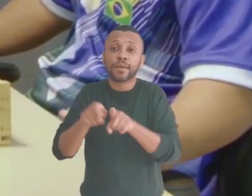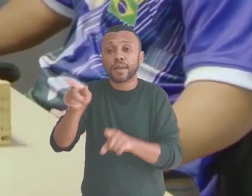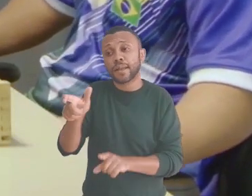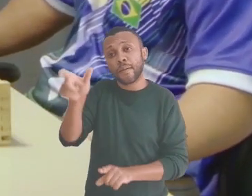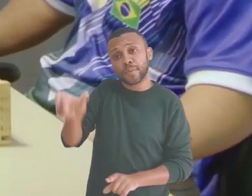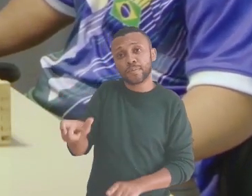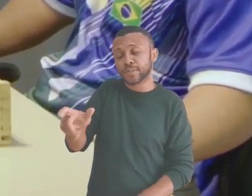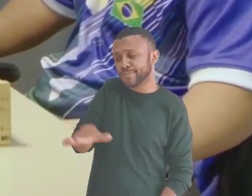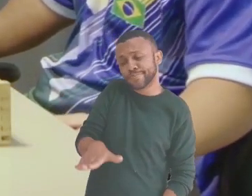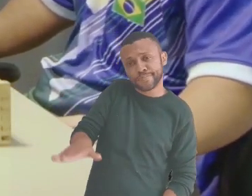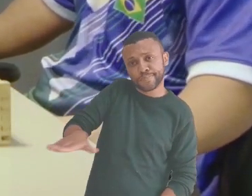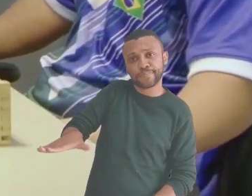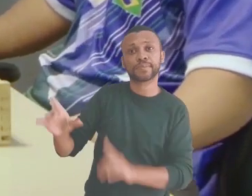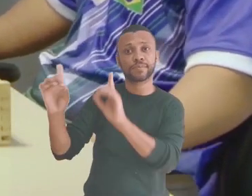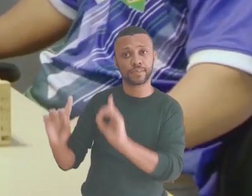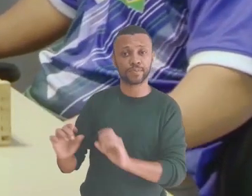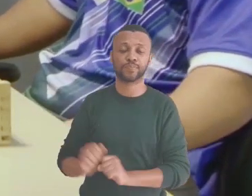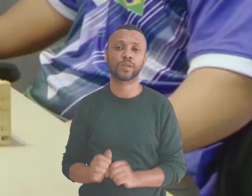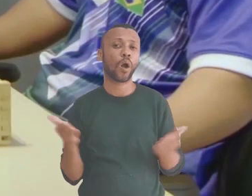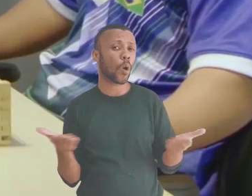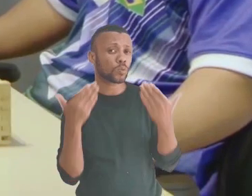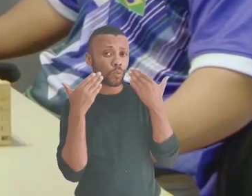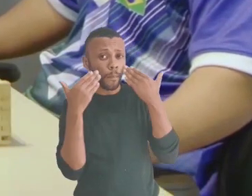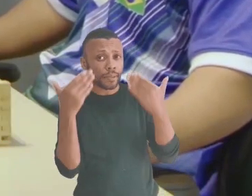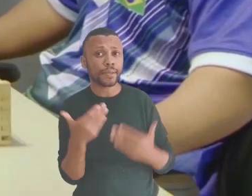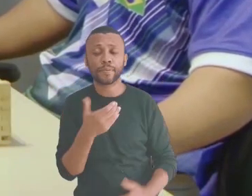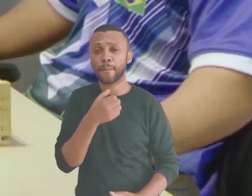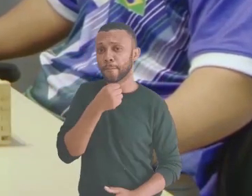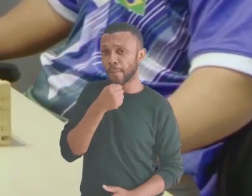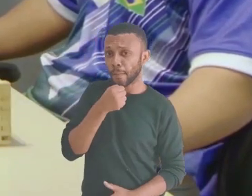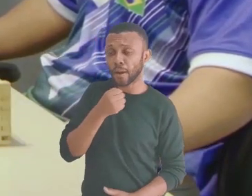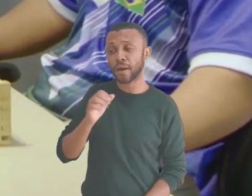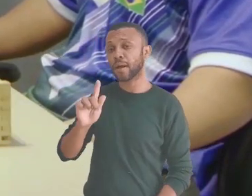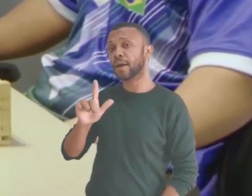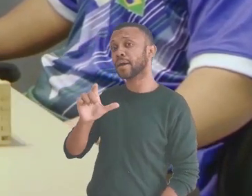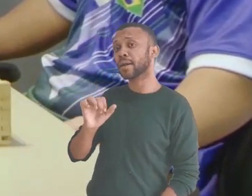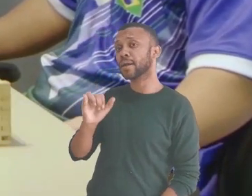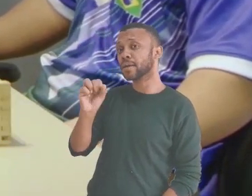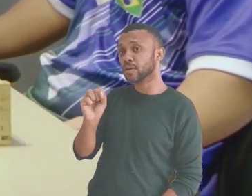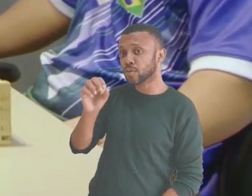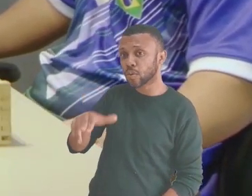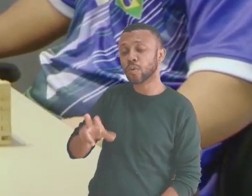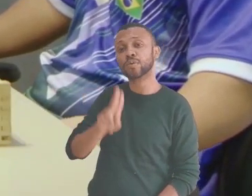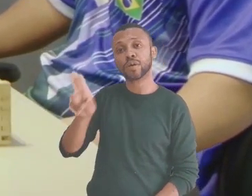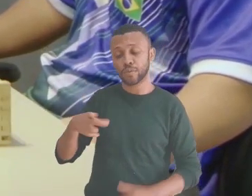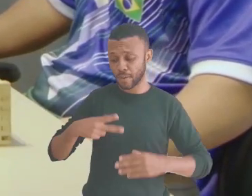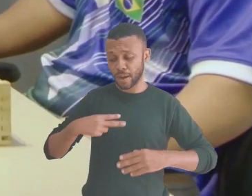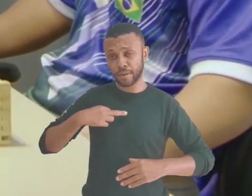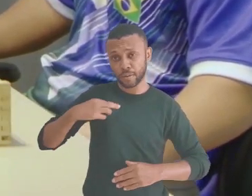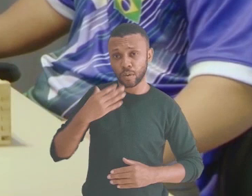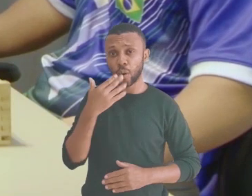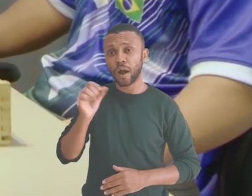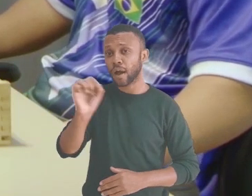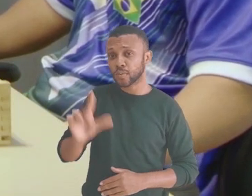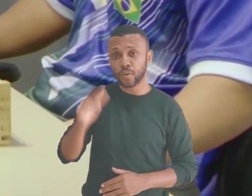baixa estatura. E quem te apresenta sou eu, Gleison Rocha, que visto uma camisa azul, sou